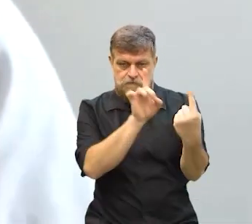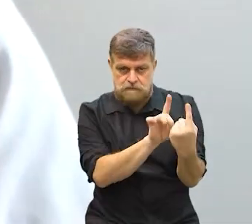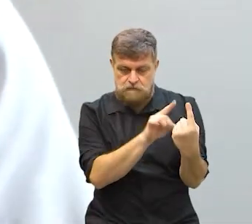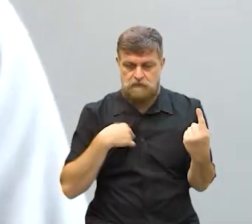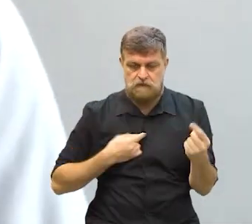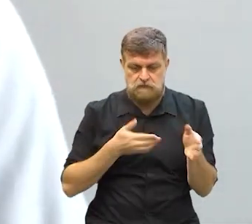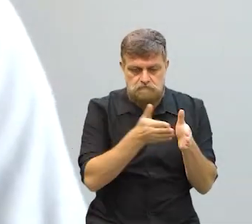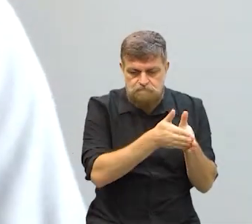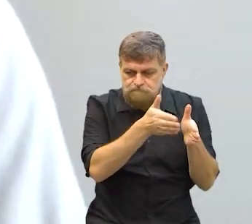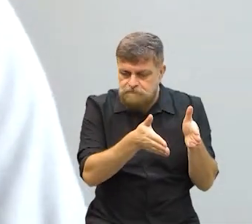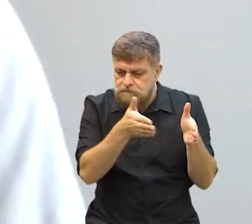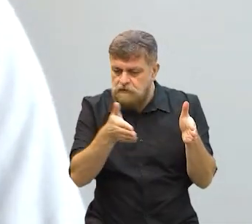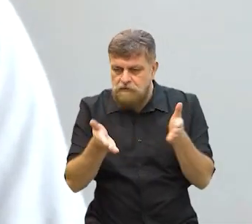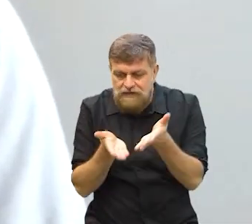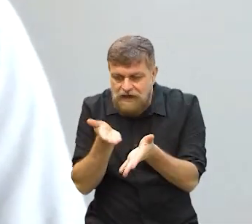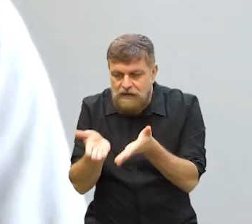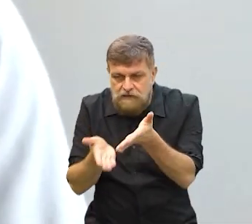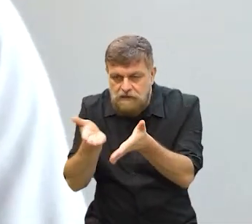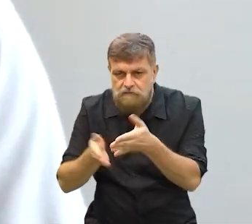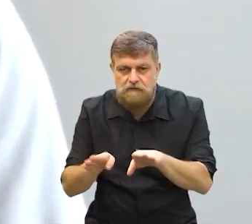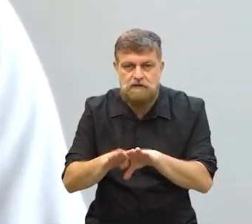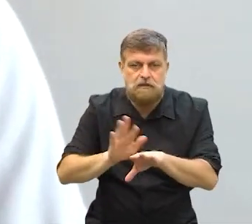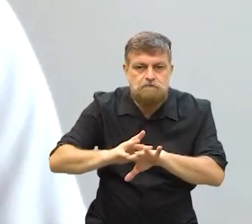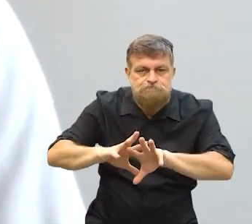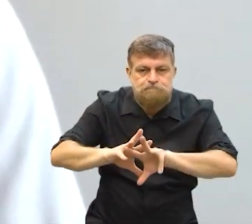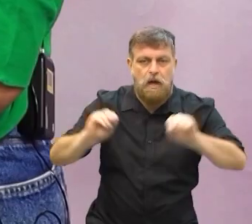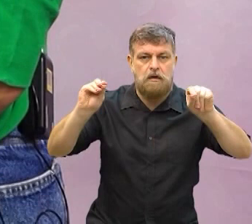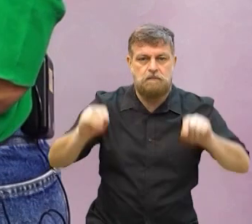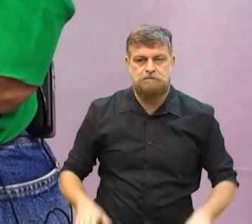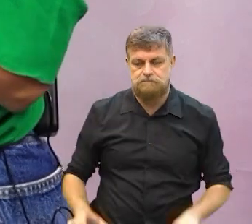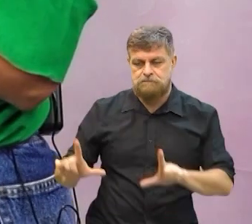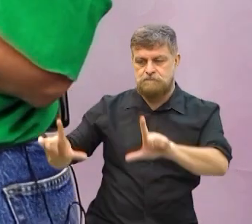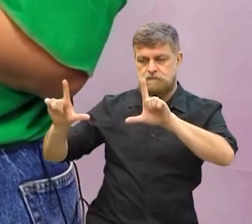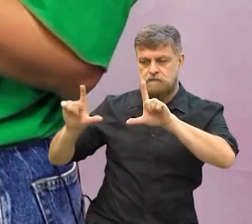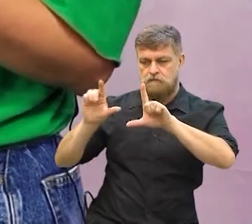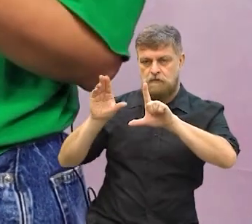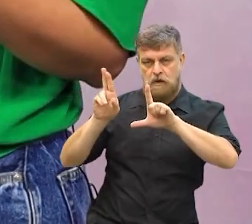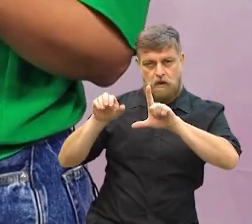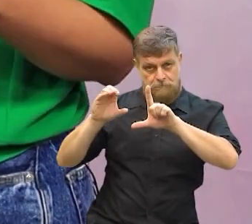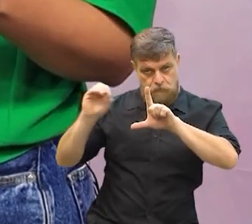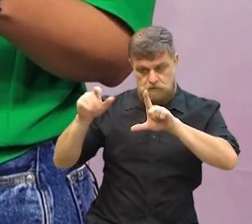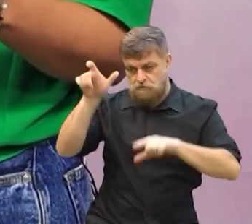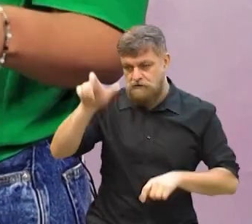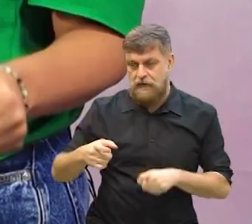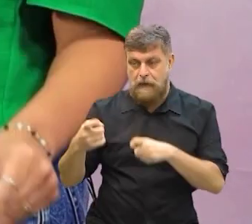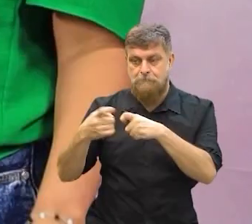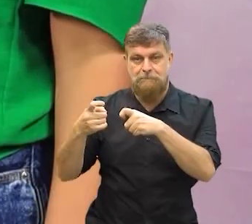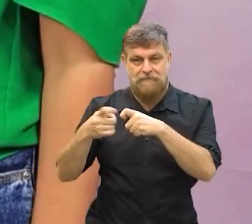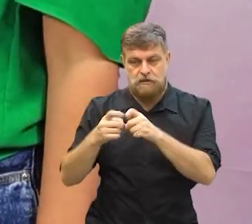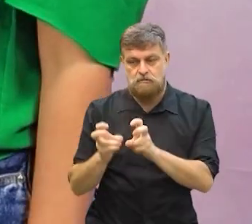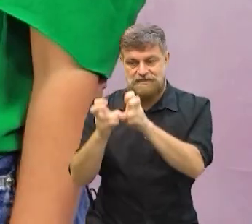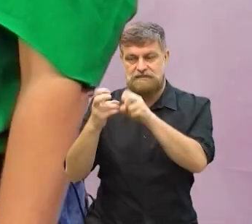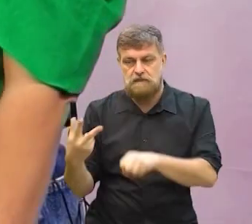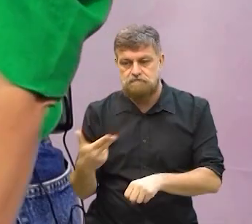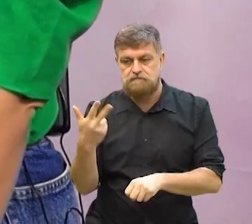daí a gente seguir aquilo que deva ser tratado, aquilo que deva ser remediado. Dr. Bruno Roberto Braga Azevedo, ele é